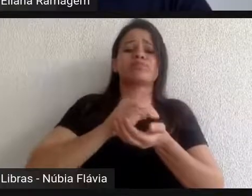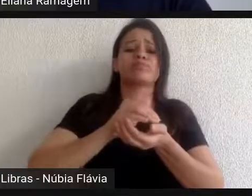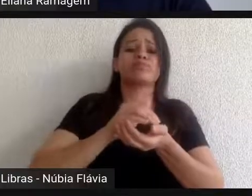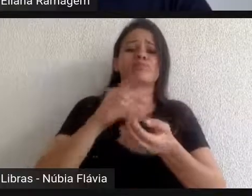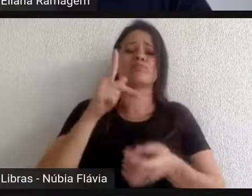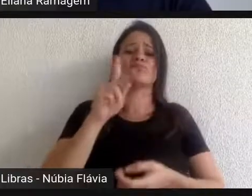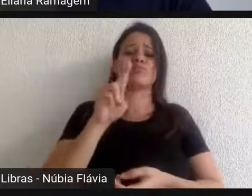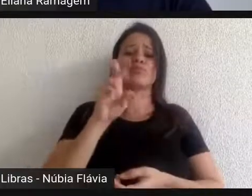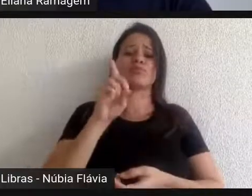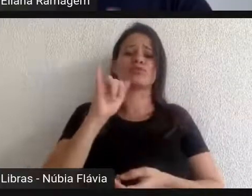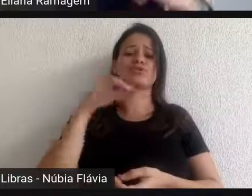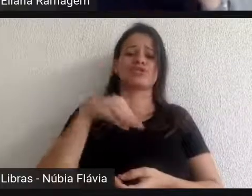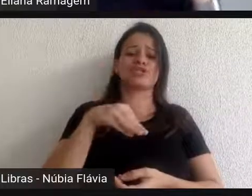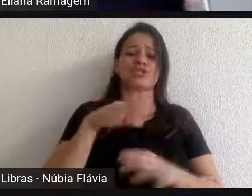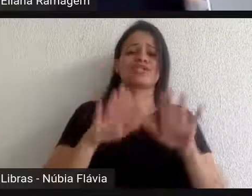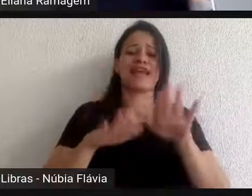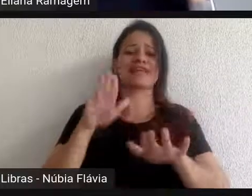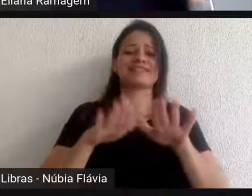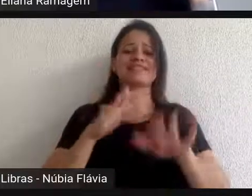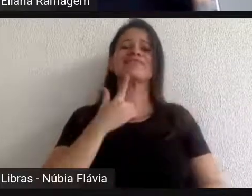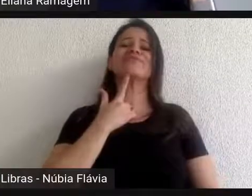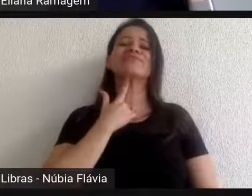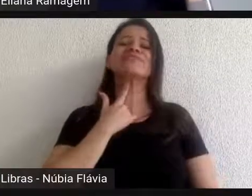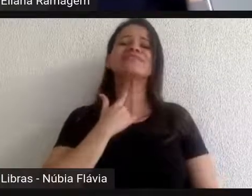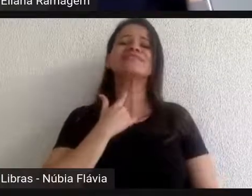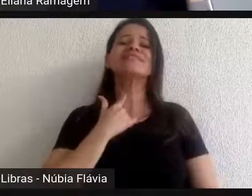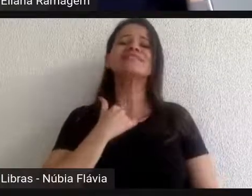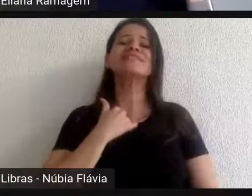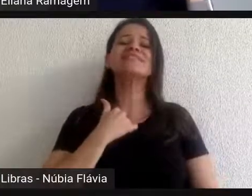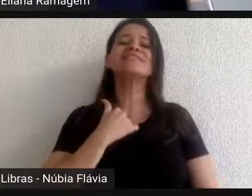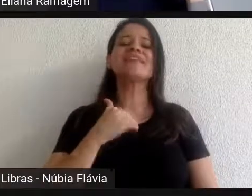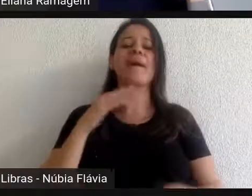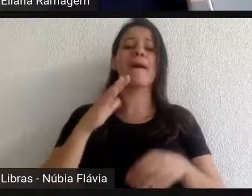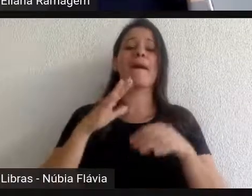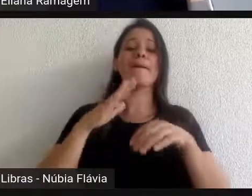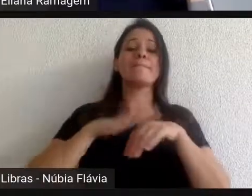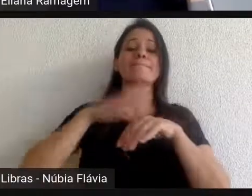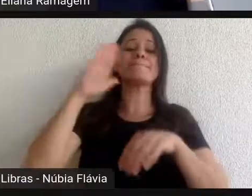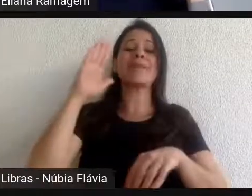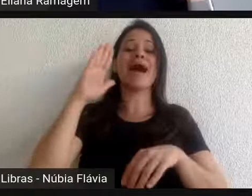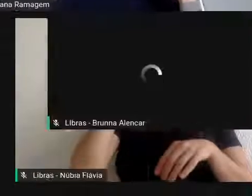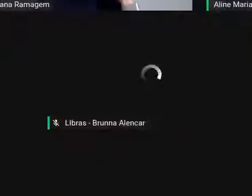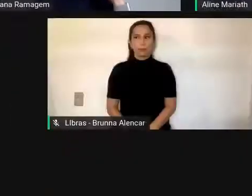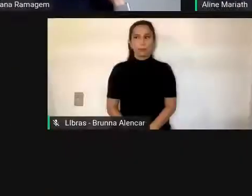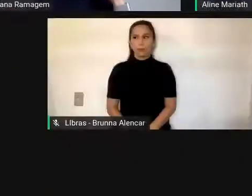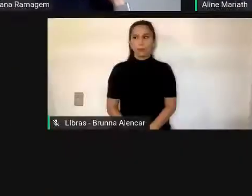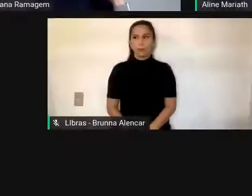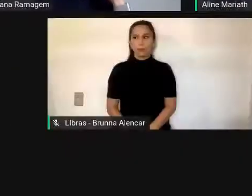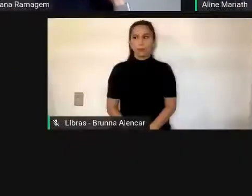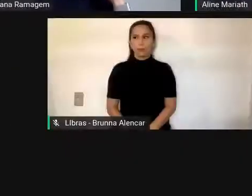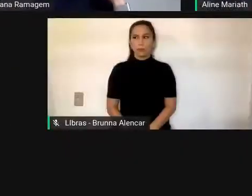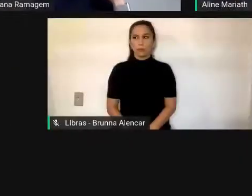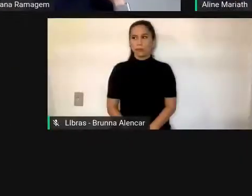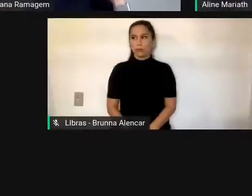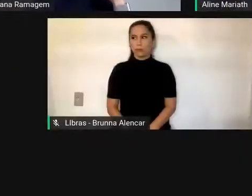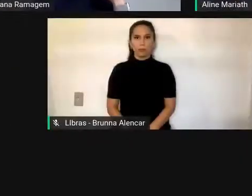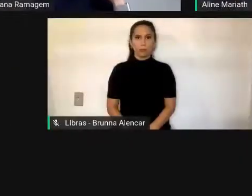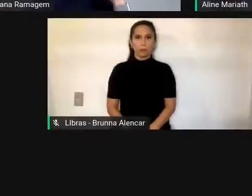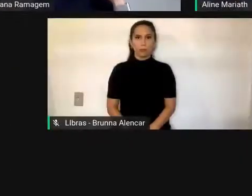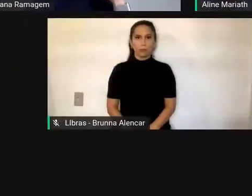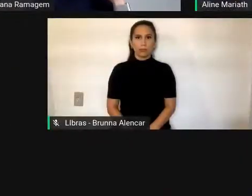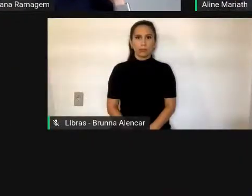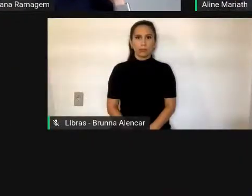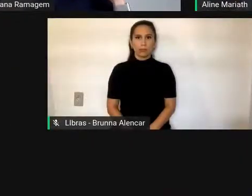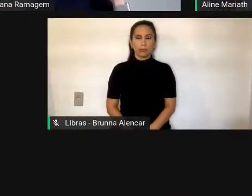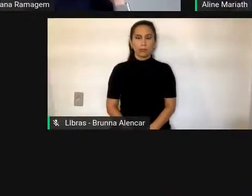Google, eu vi uma notícia que uma das maiores buscas no Google mais frequentes na pandemia era como fazer